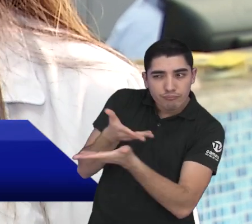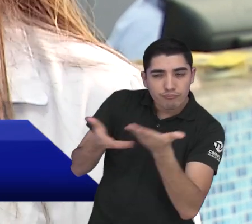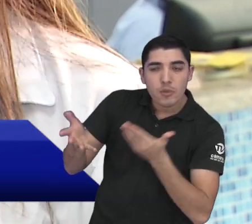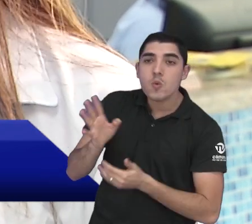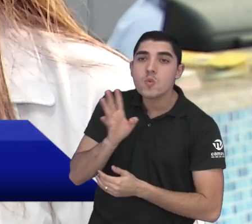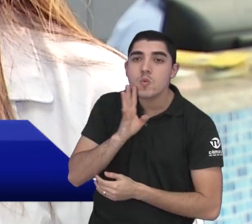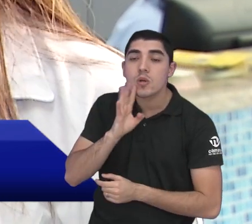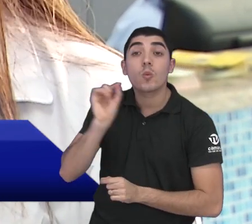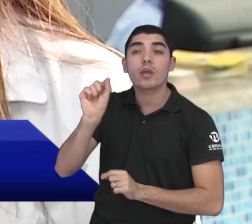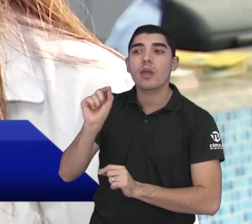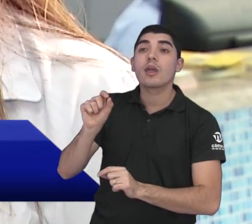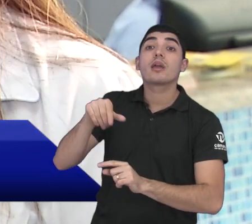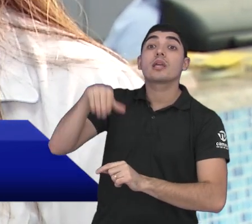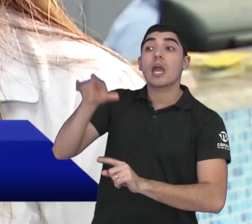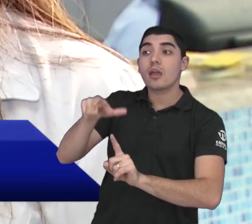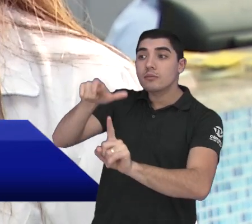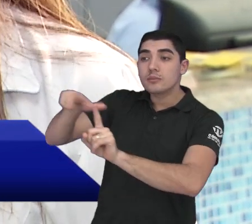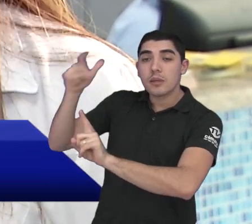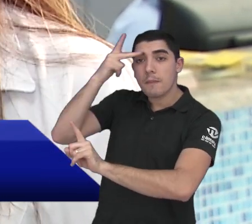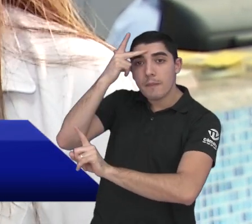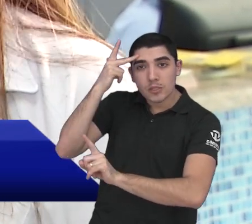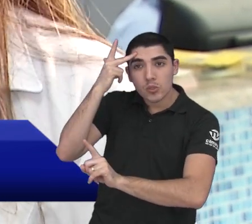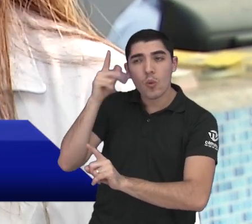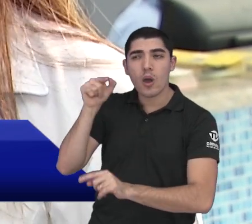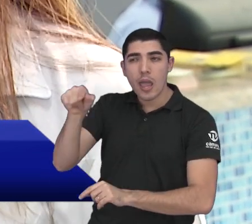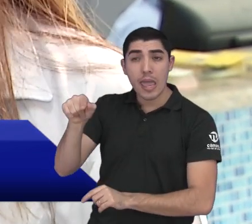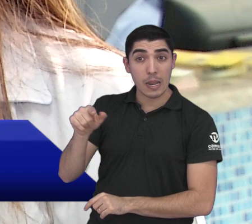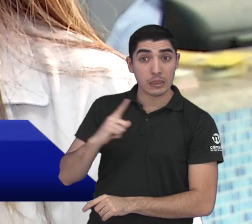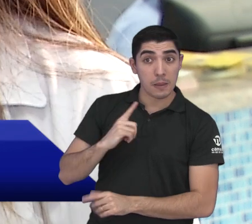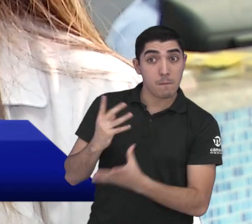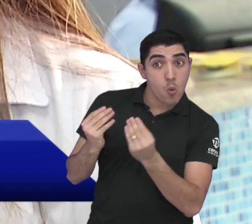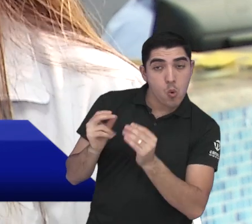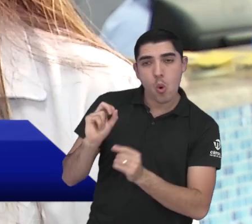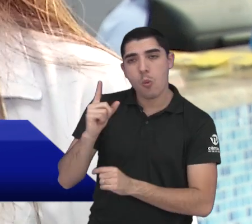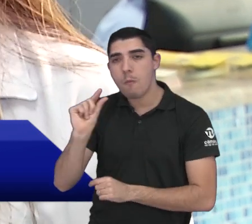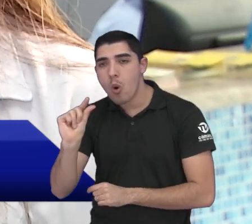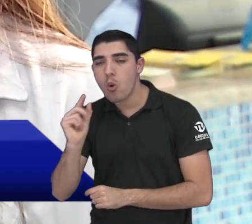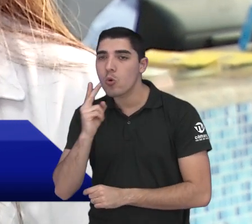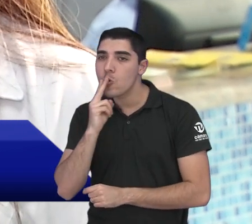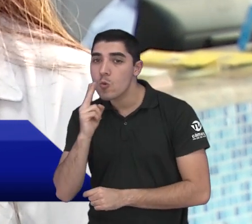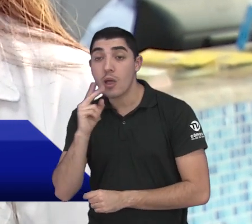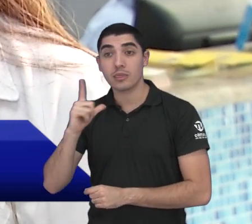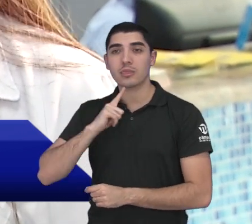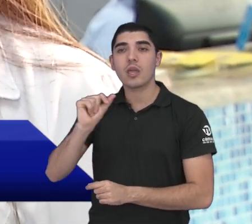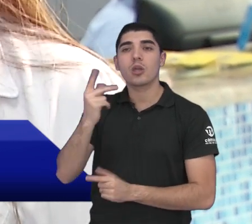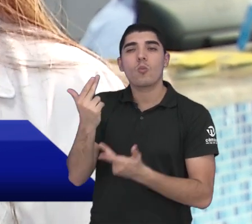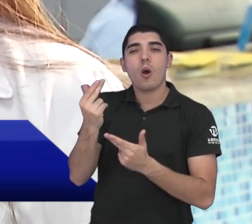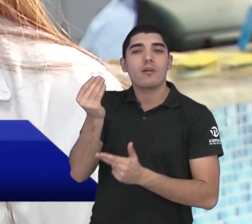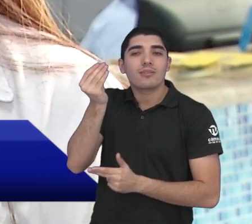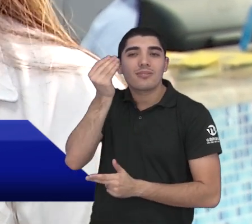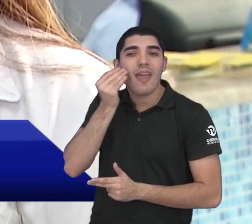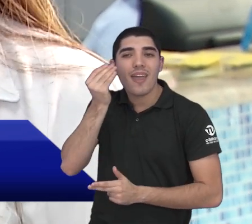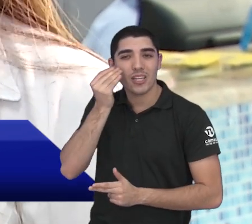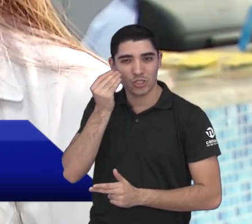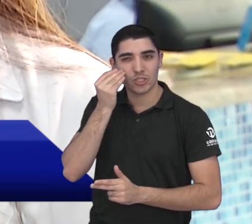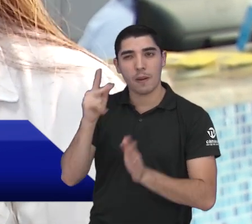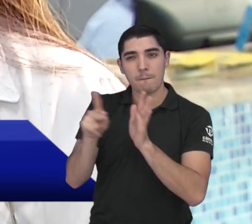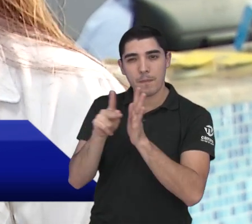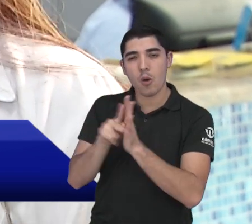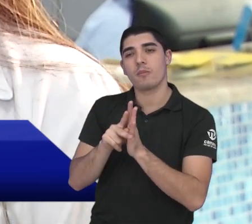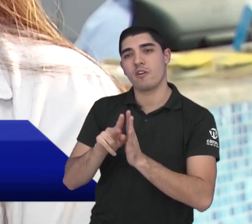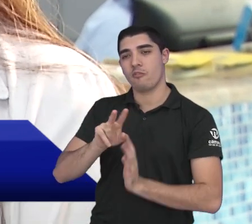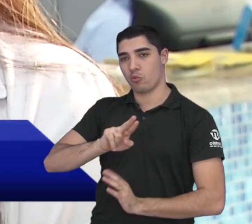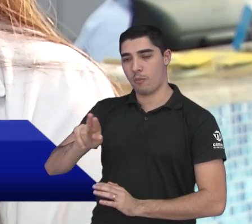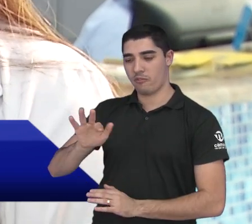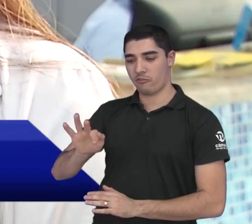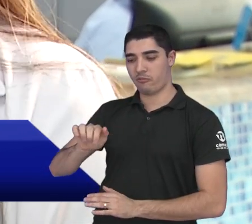mais extensa, para a gente conseguir identificar o padrão de consumo do paciente, do grau de risco. Existe um teste feito